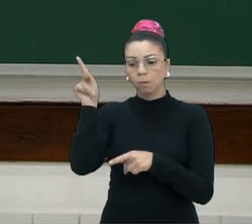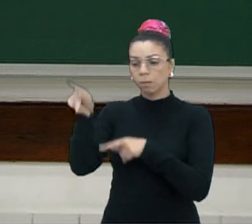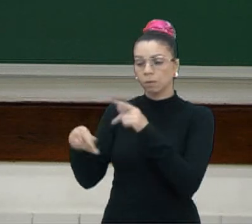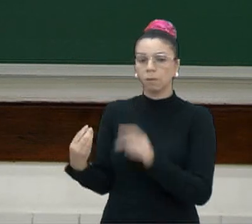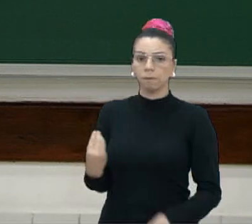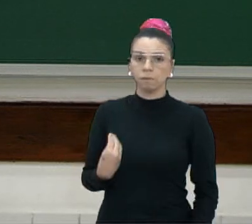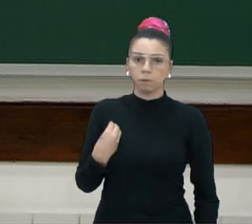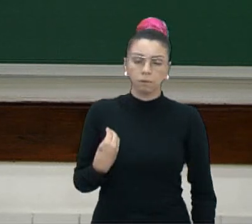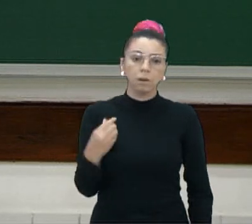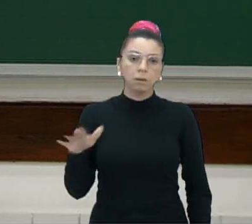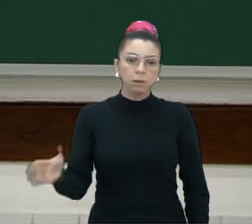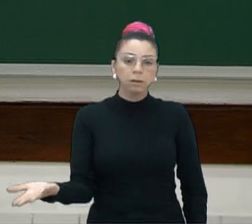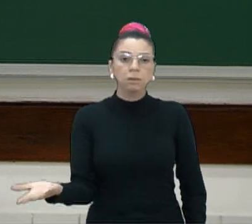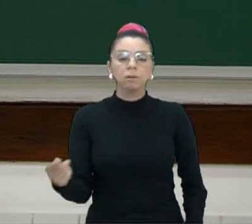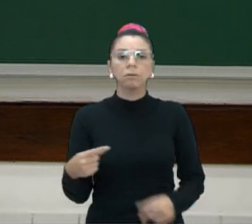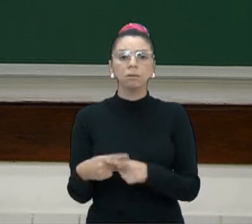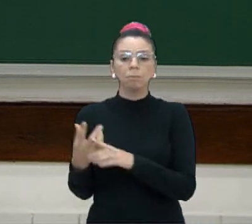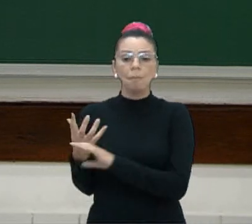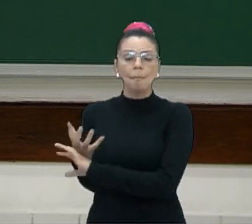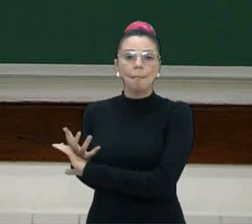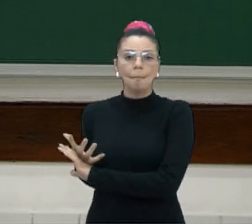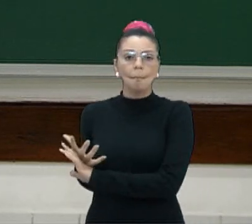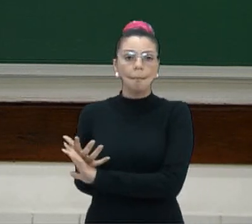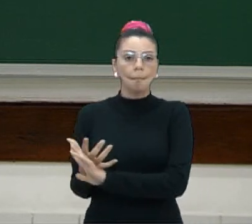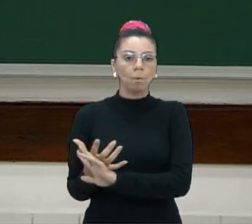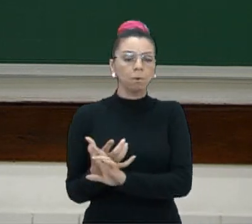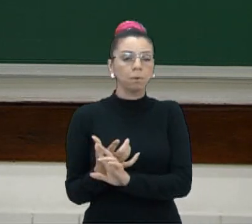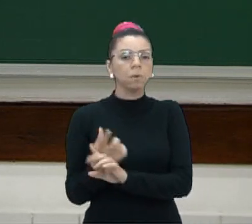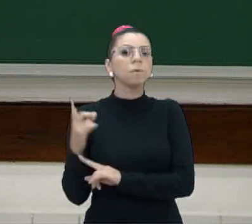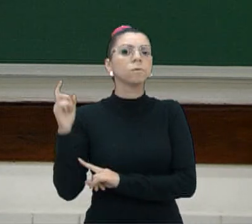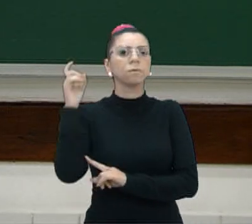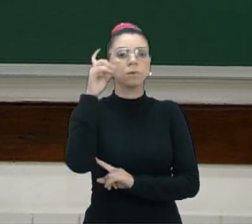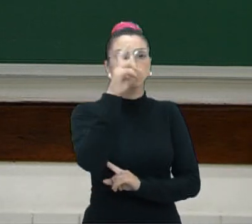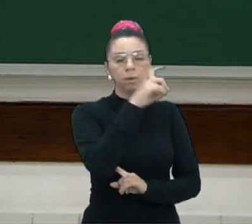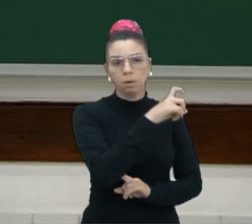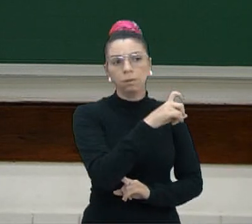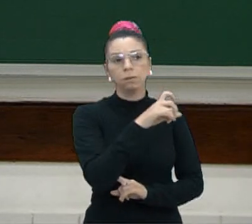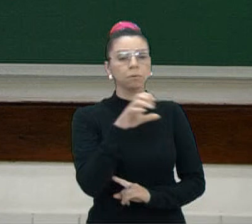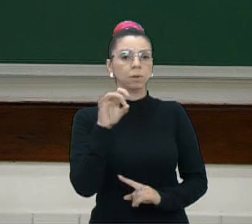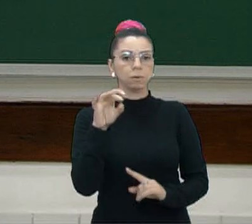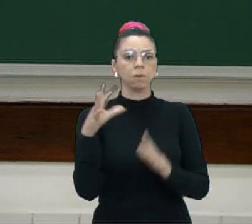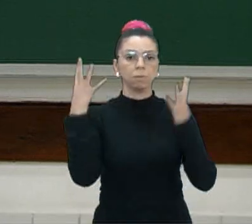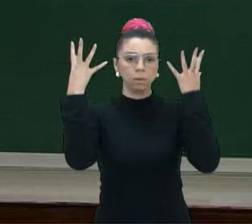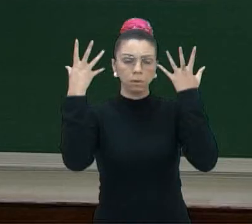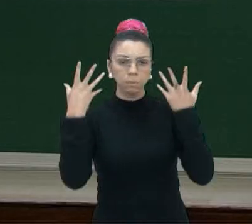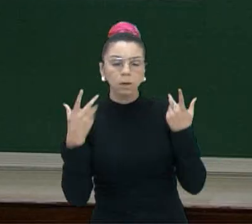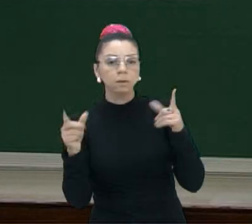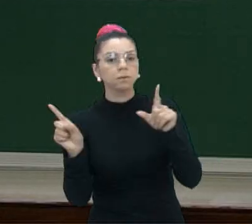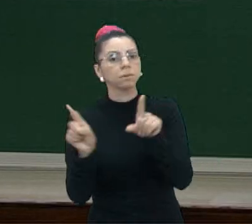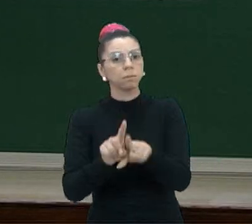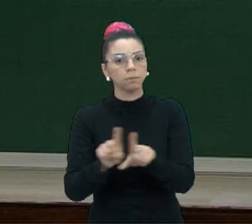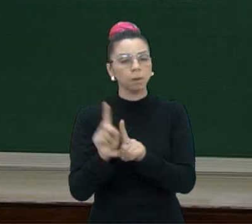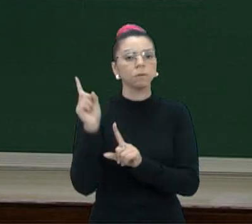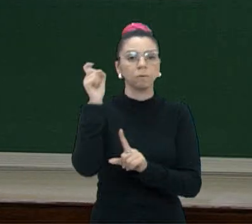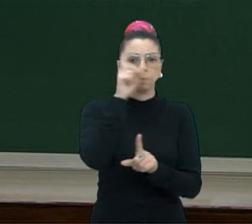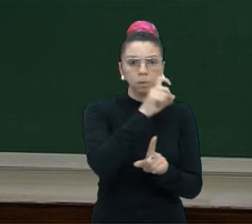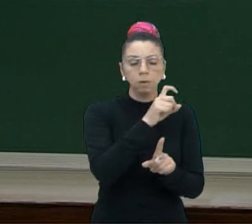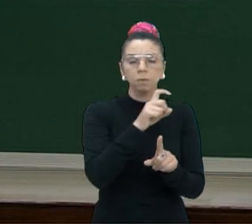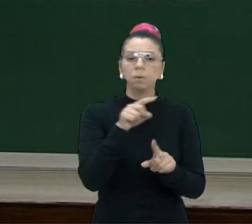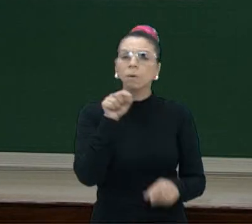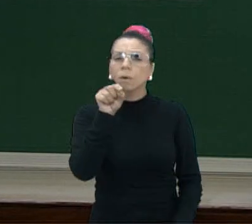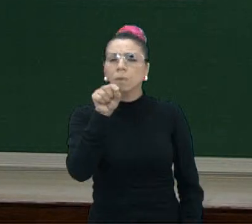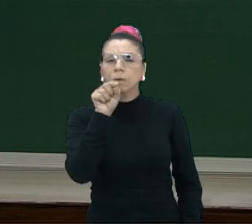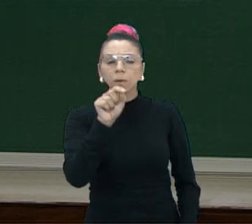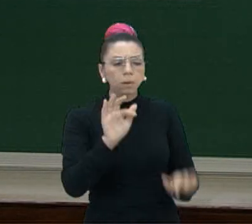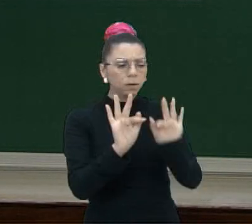vivem devem passar por algumas necessidades, não somente as pessoas, como também os animais. Então, o que você pensou?